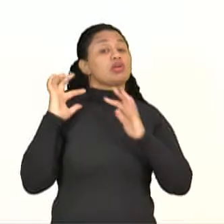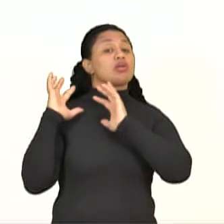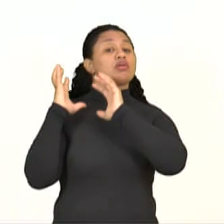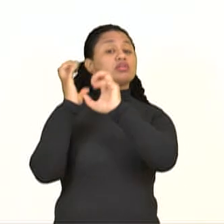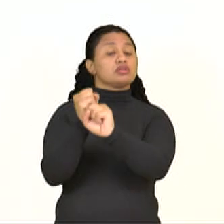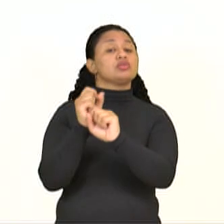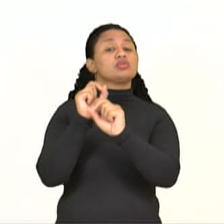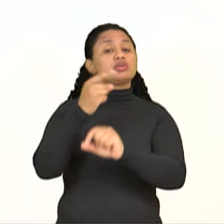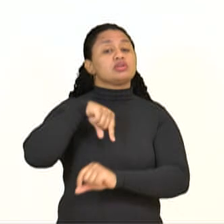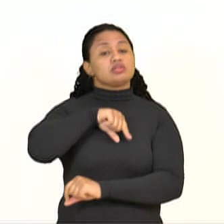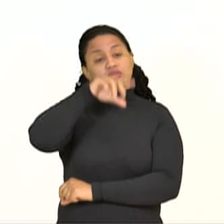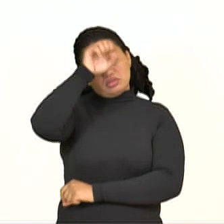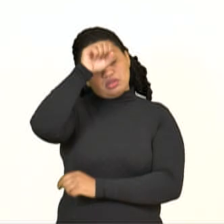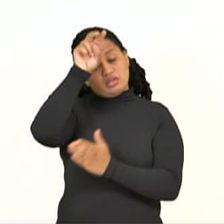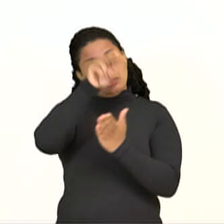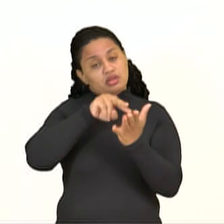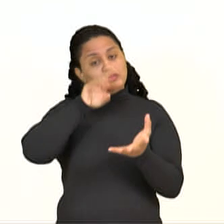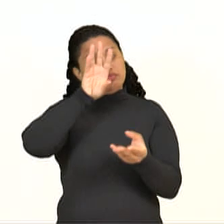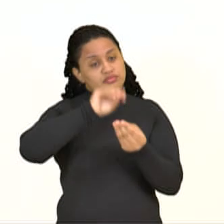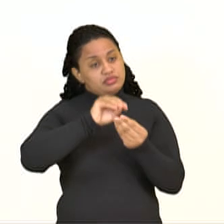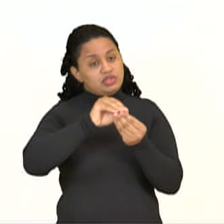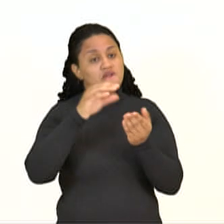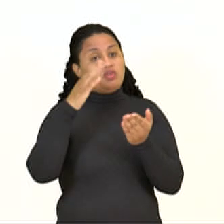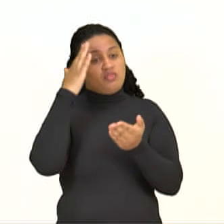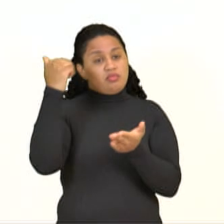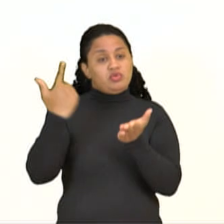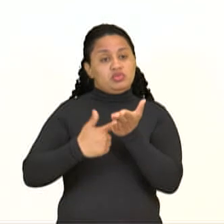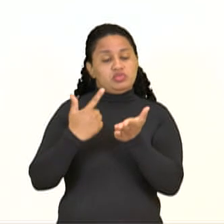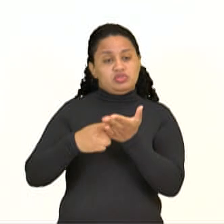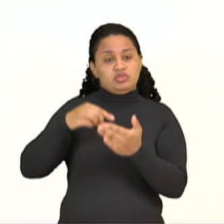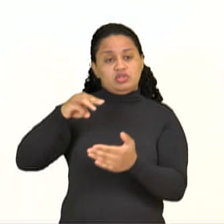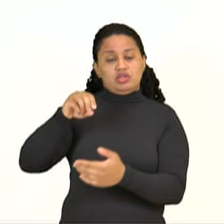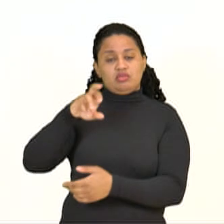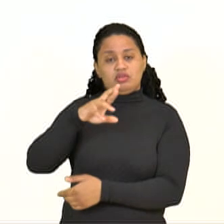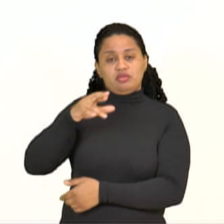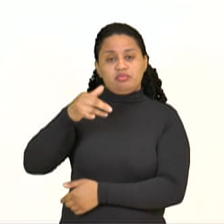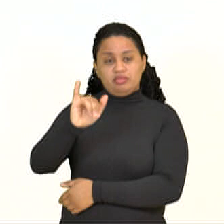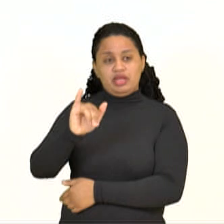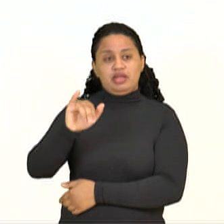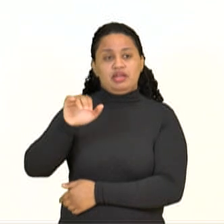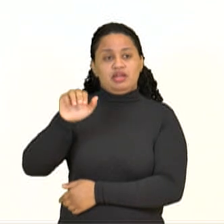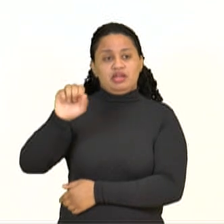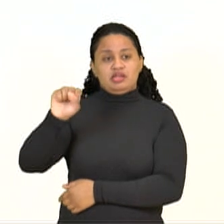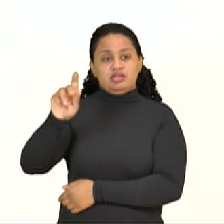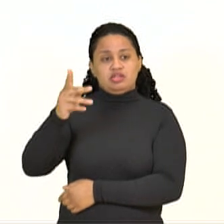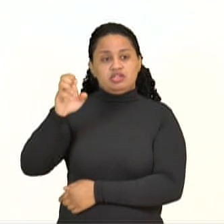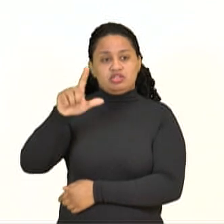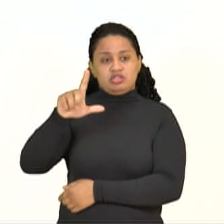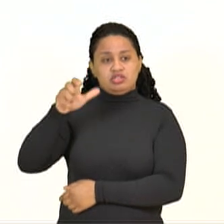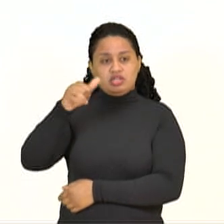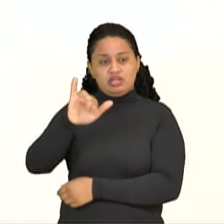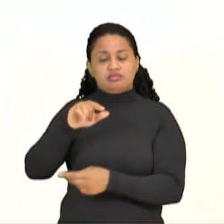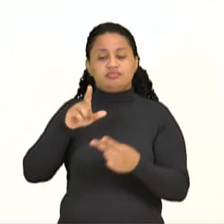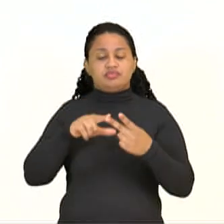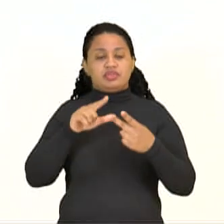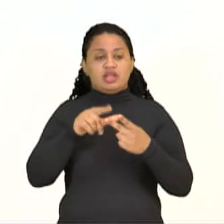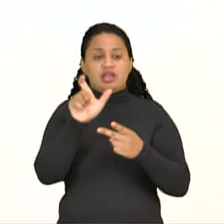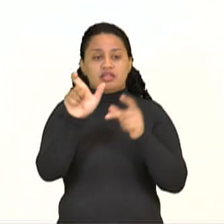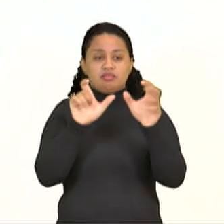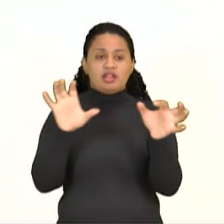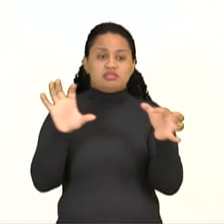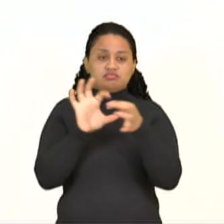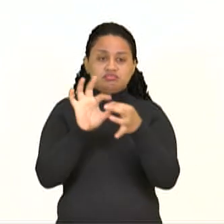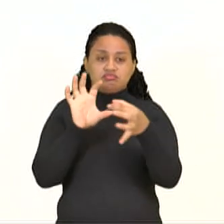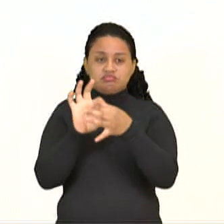aprendemos, lemos uma resenha sobre o famoso livro de Mary Shelley. As palavras conectivas estabelecem